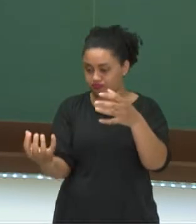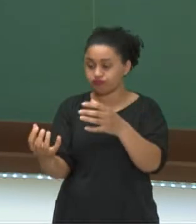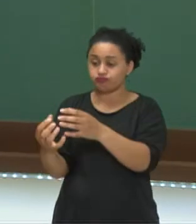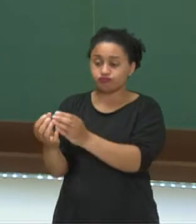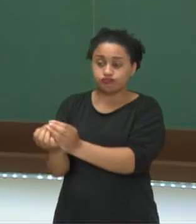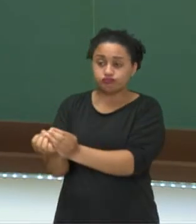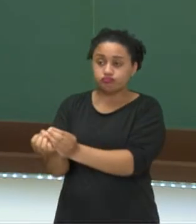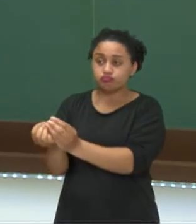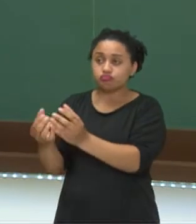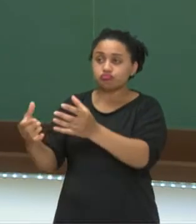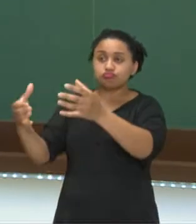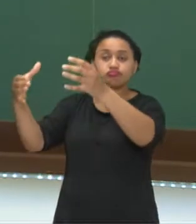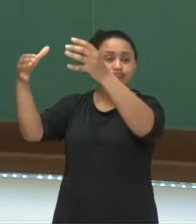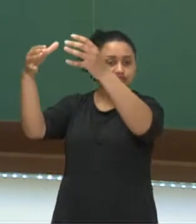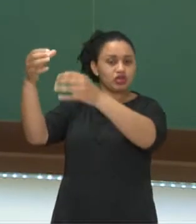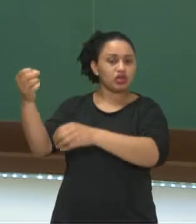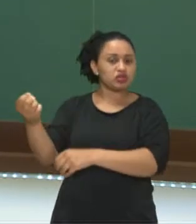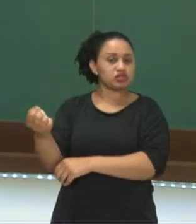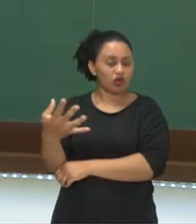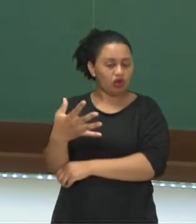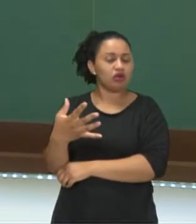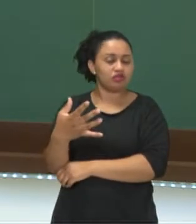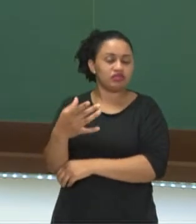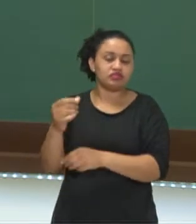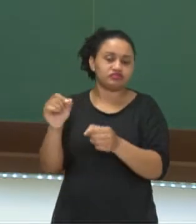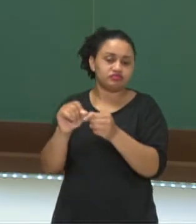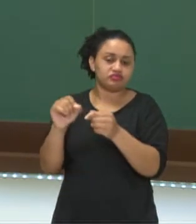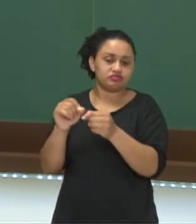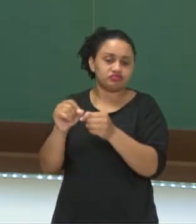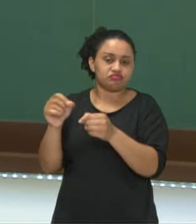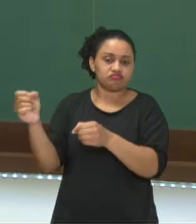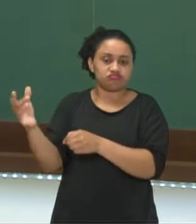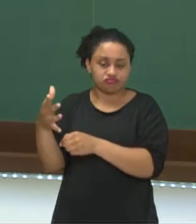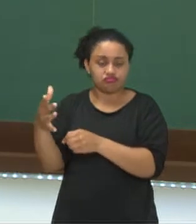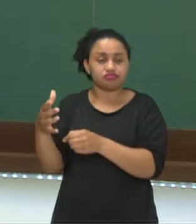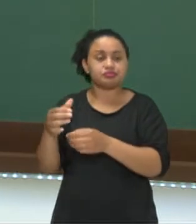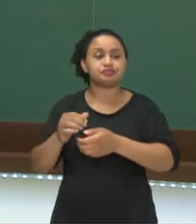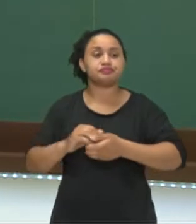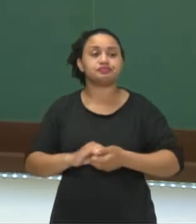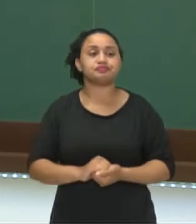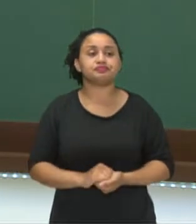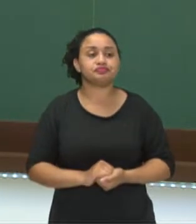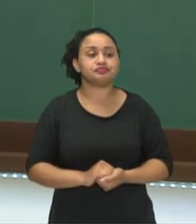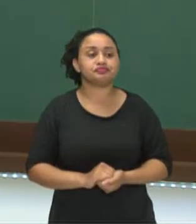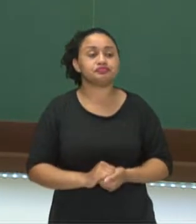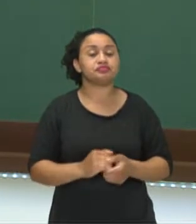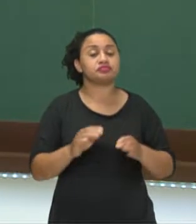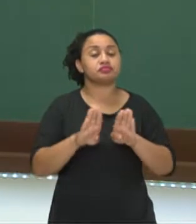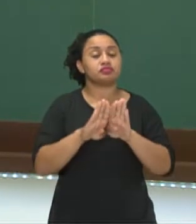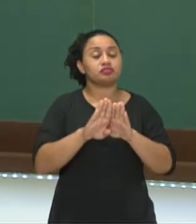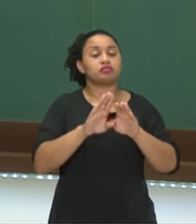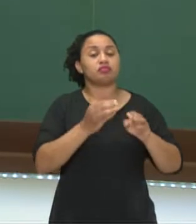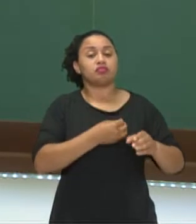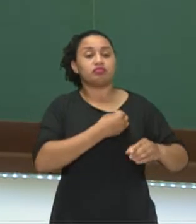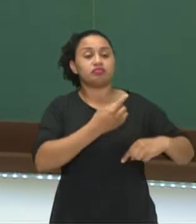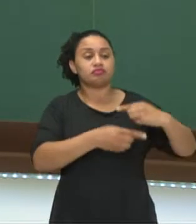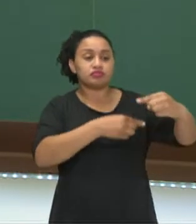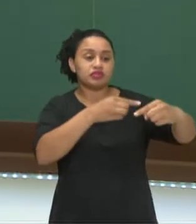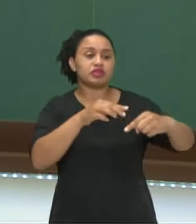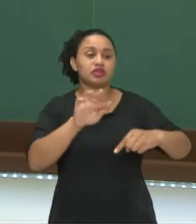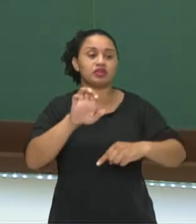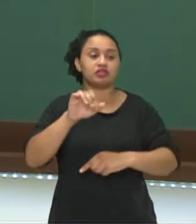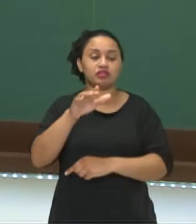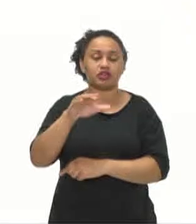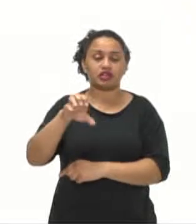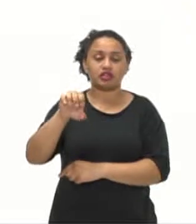broto, então, se desprende da célula do indivíduo e vai formar um novo ser. Nós temos também a